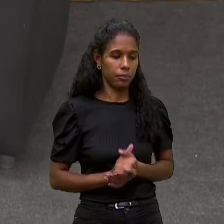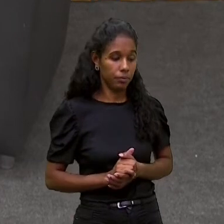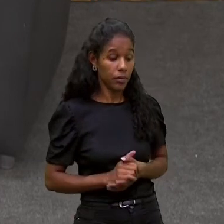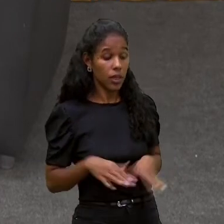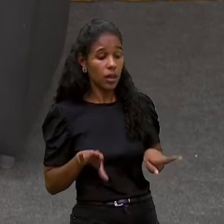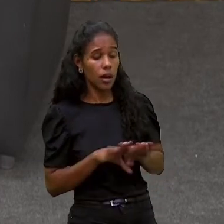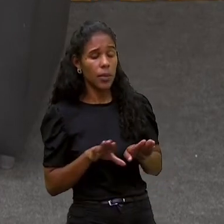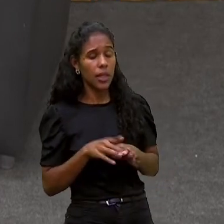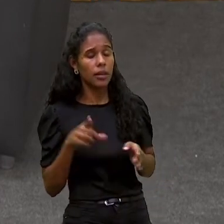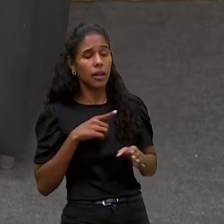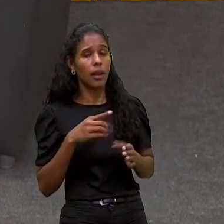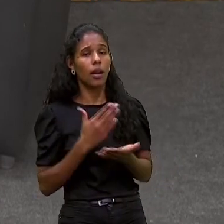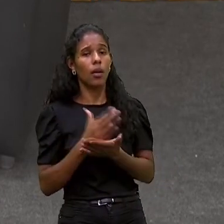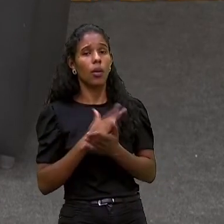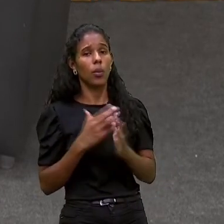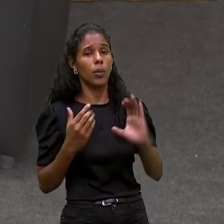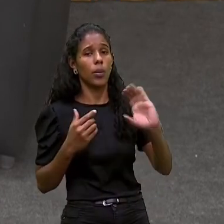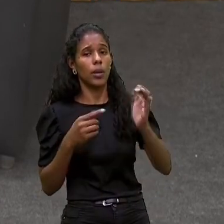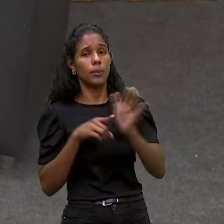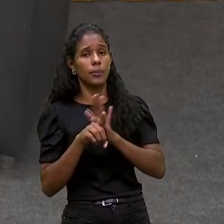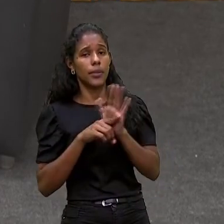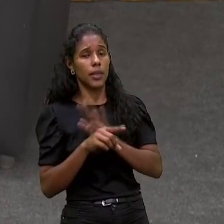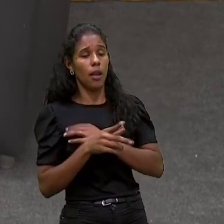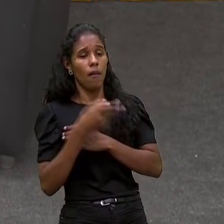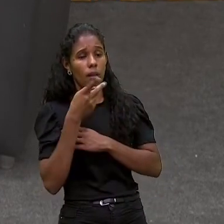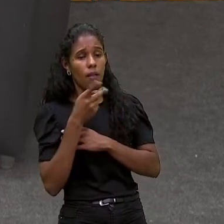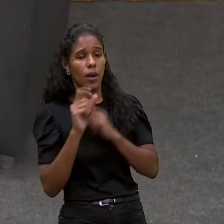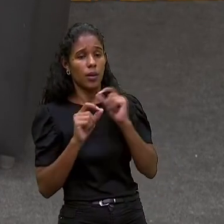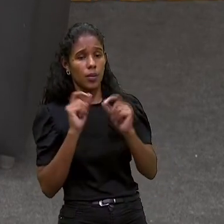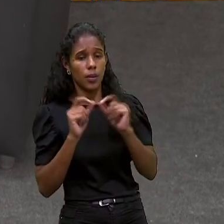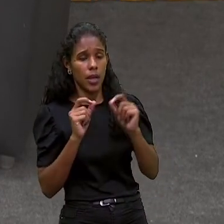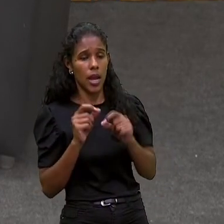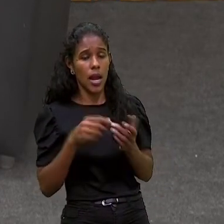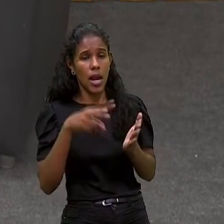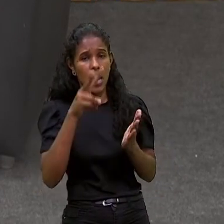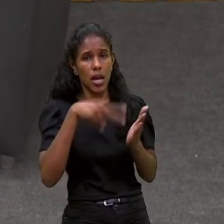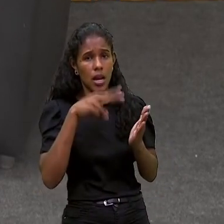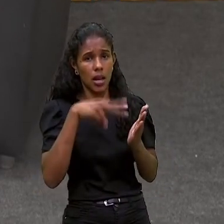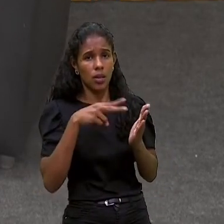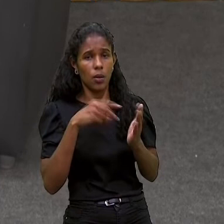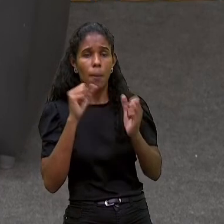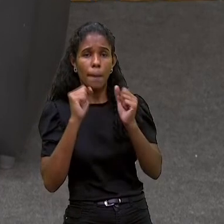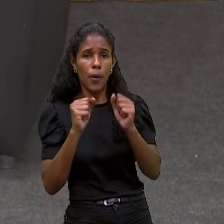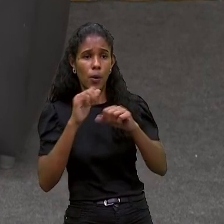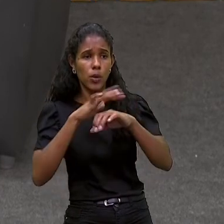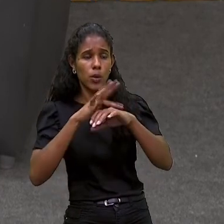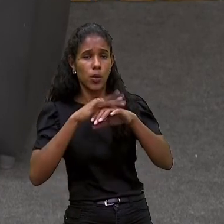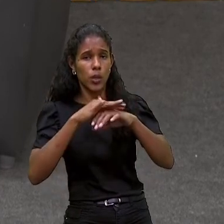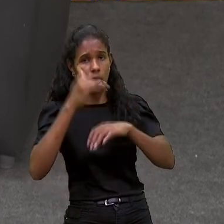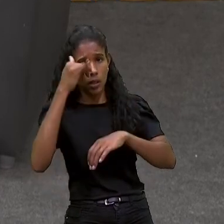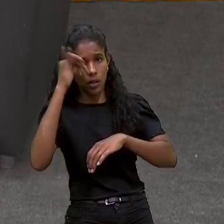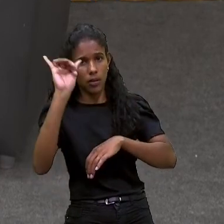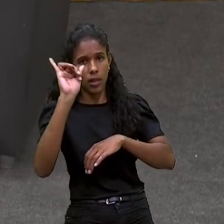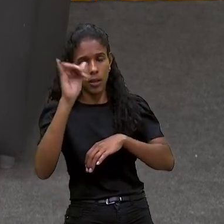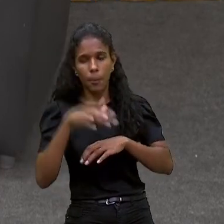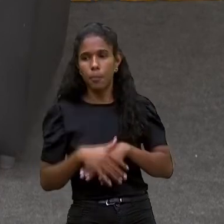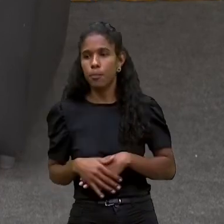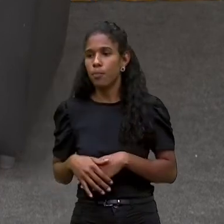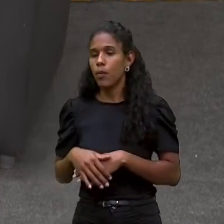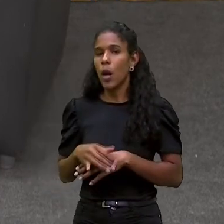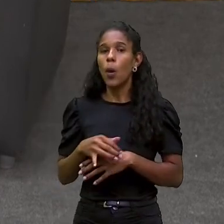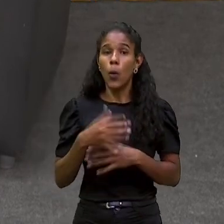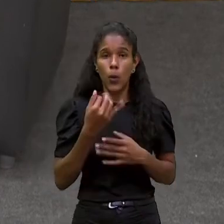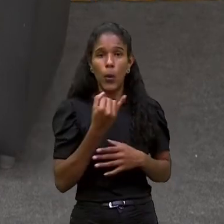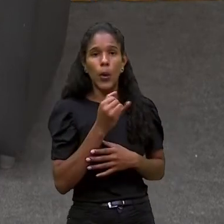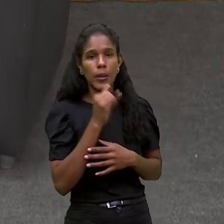verdade? Isso é verdade. É verdade no sentido assim, não é que a pessoa não vai ter Alzheimer porque está